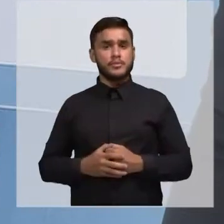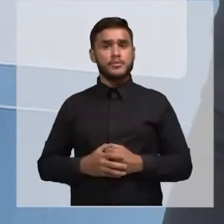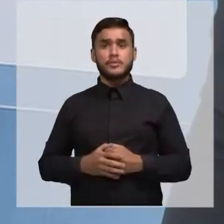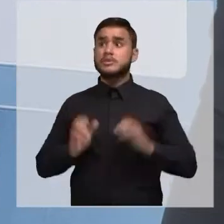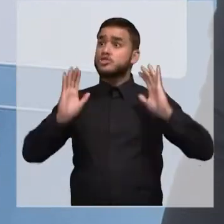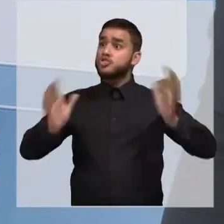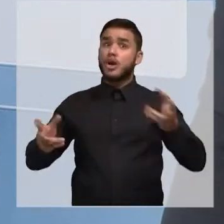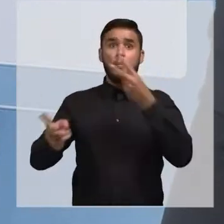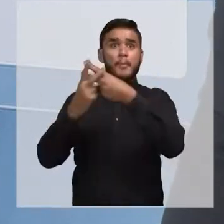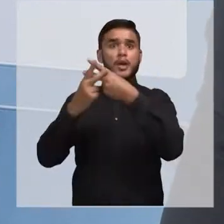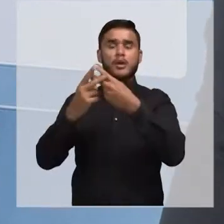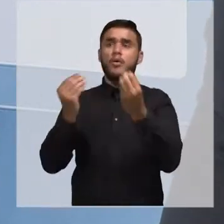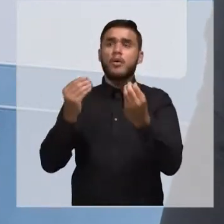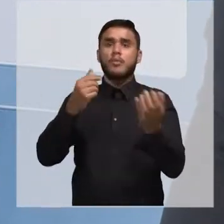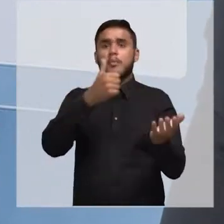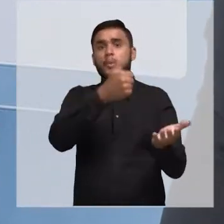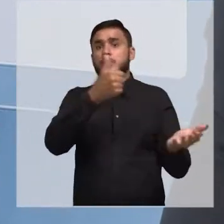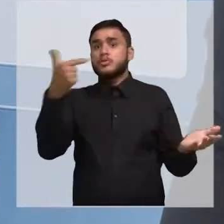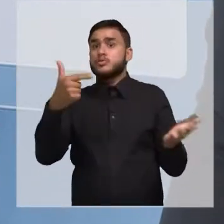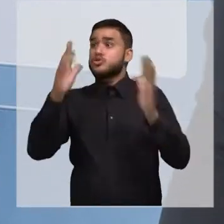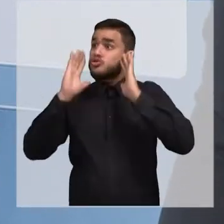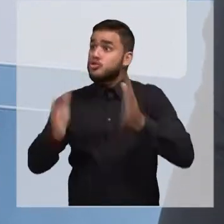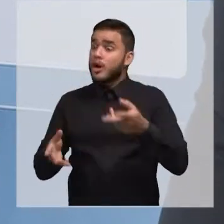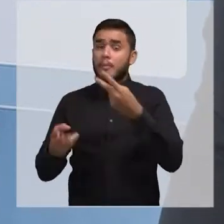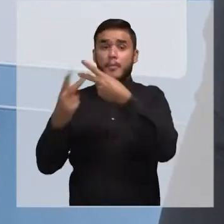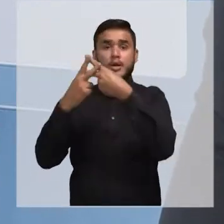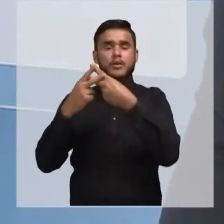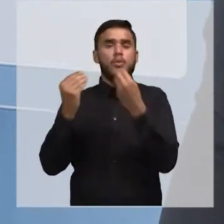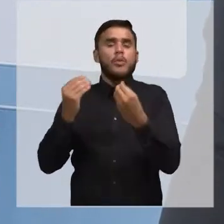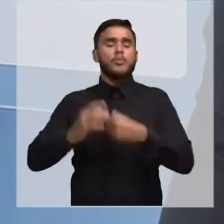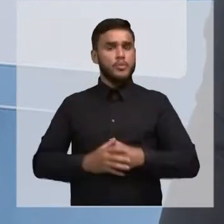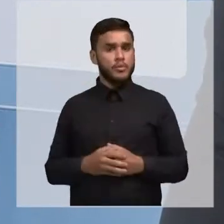condenado em segunda instância não pode ser